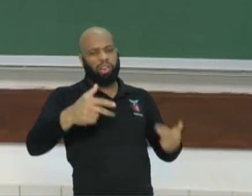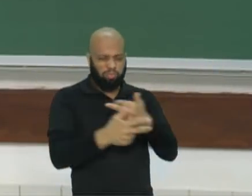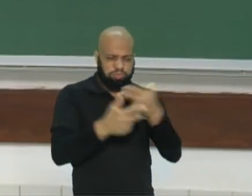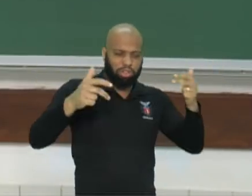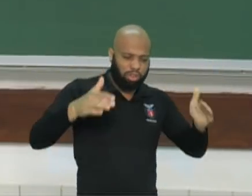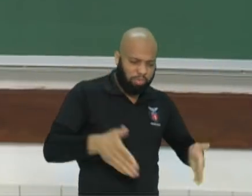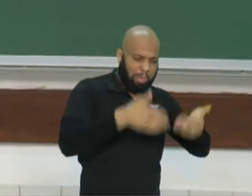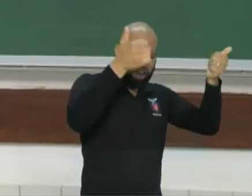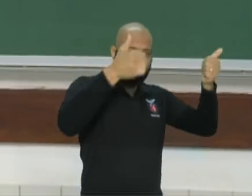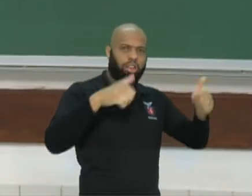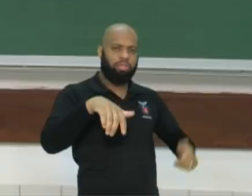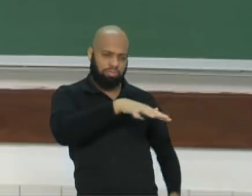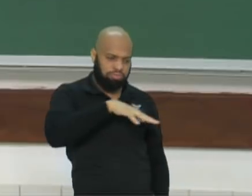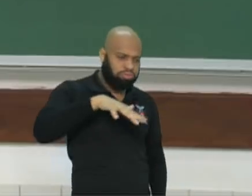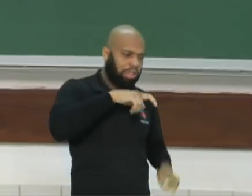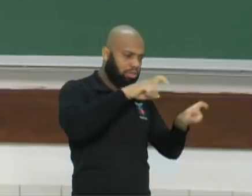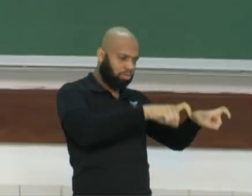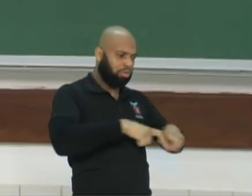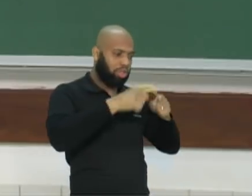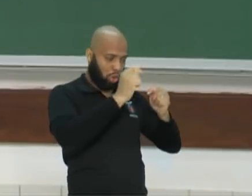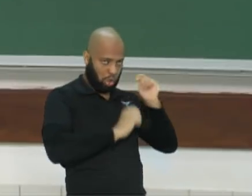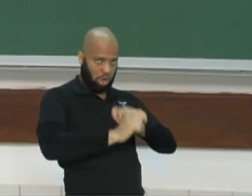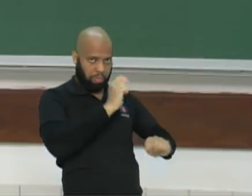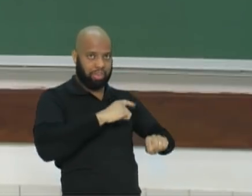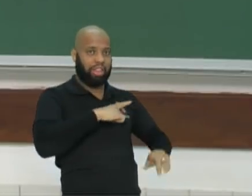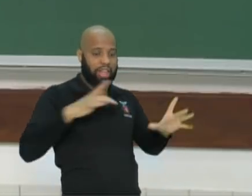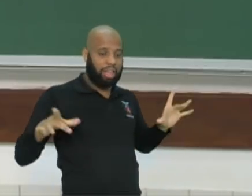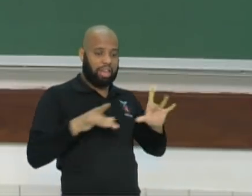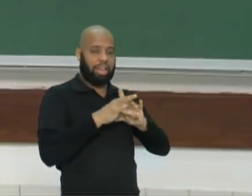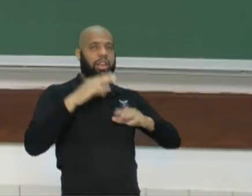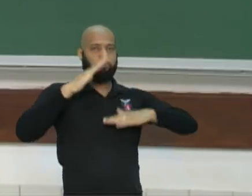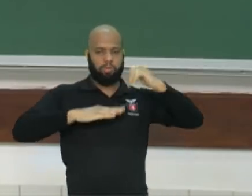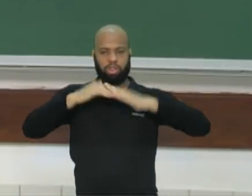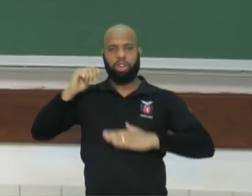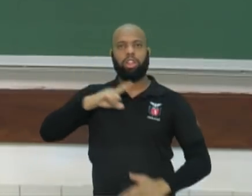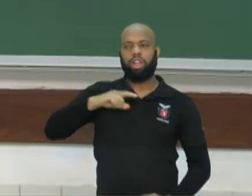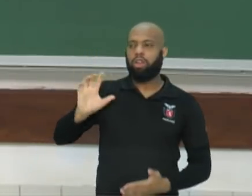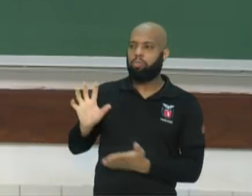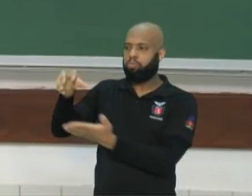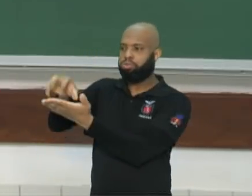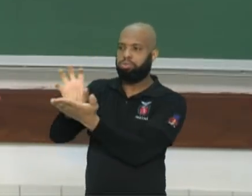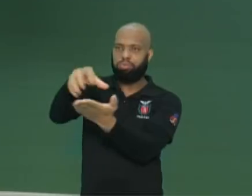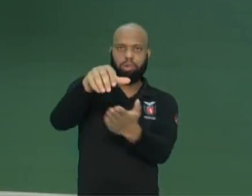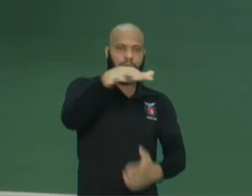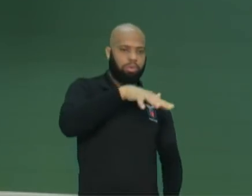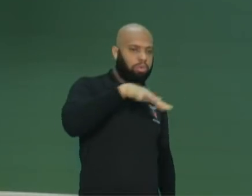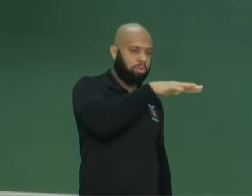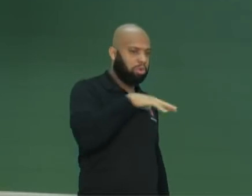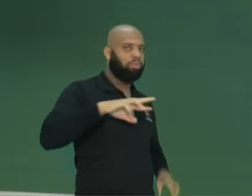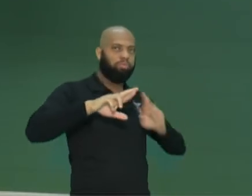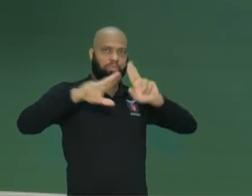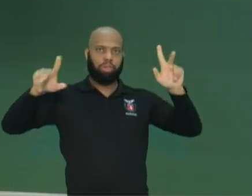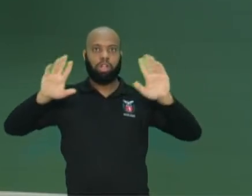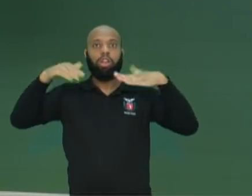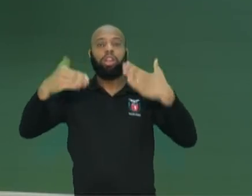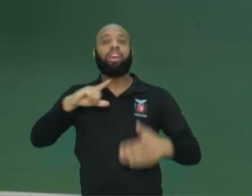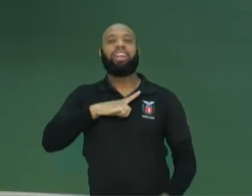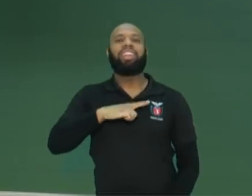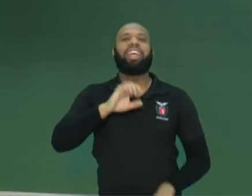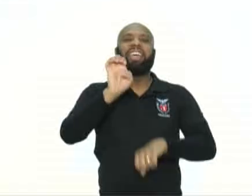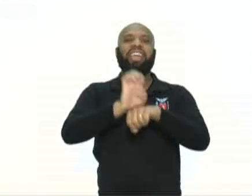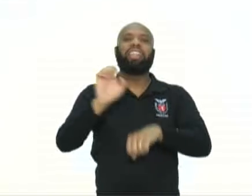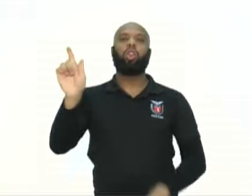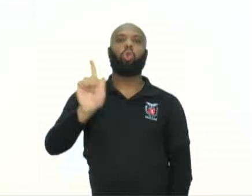para melhorar essas atividades econômicas. E isso envolve profissionais de diferentes áreas. Com base nisso, o estado de Goiás passou